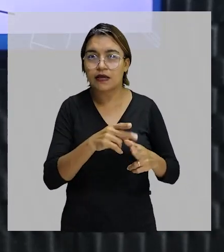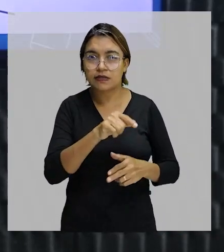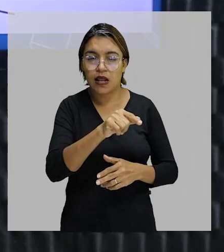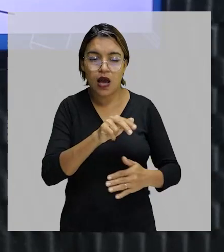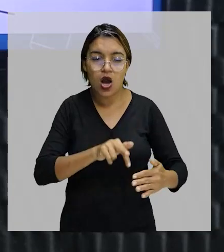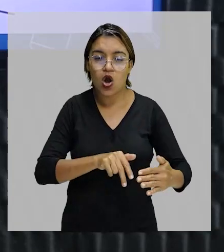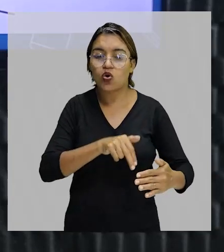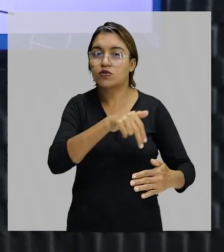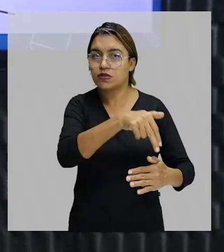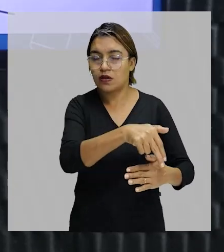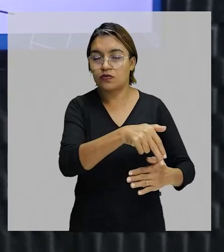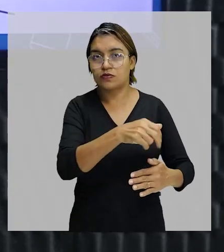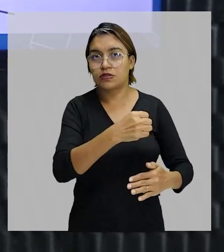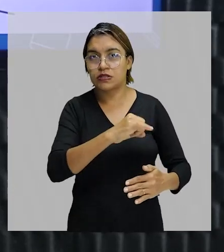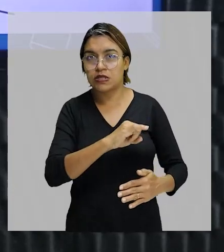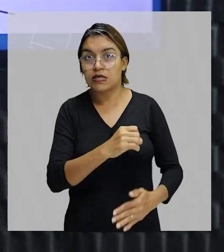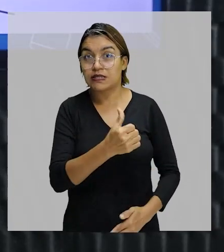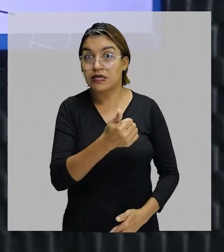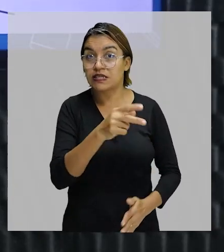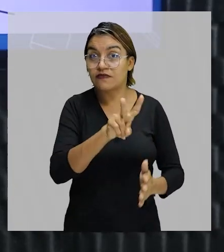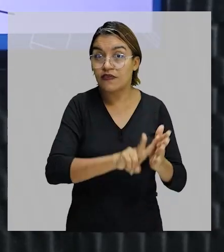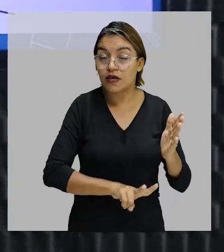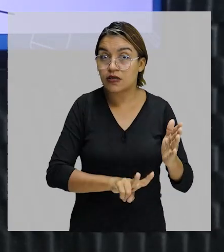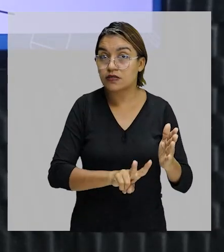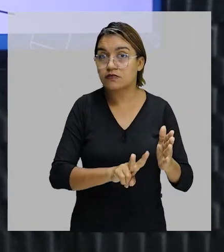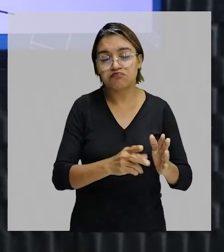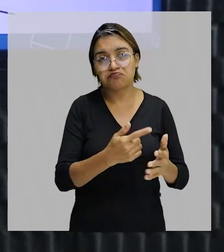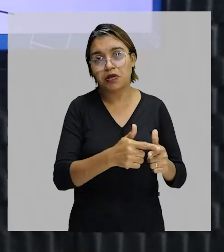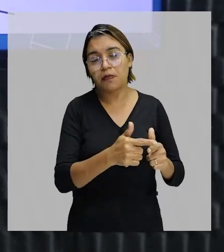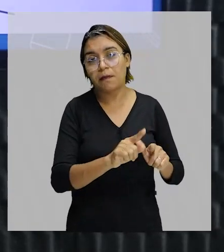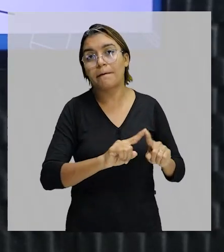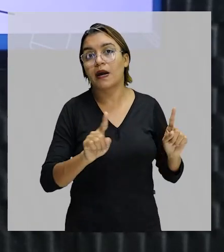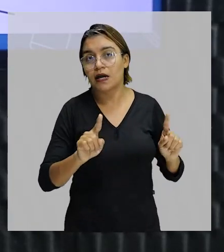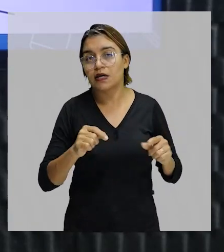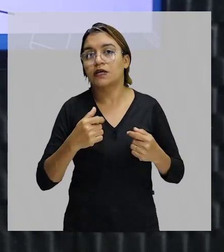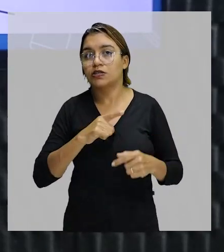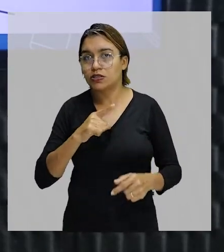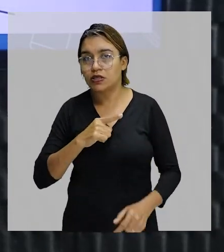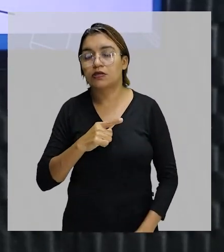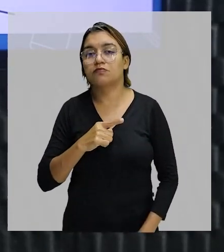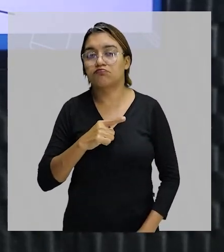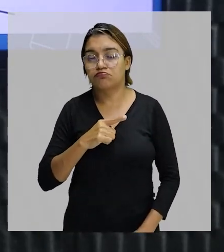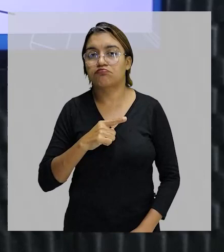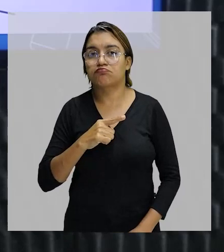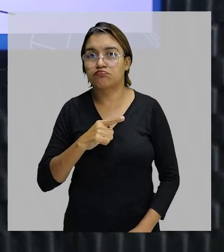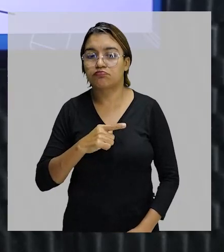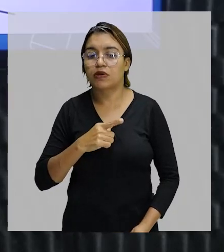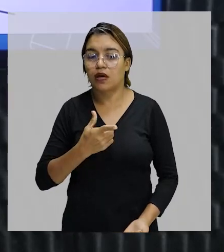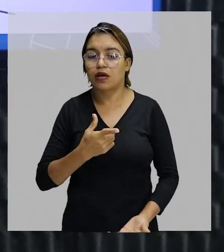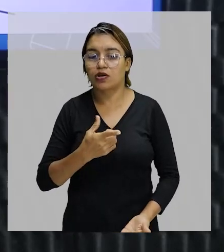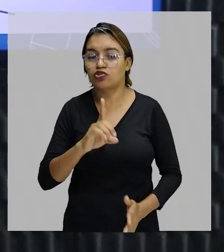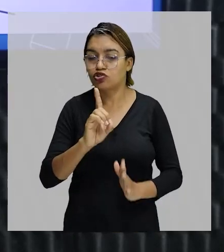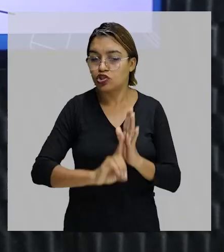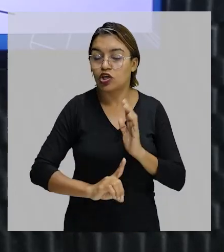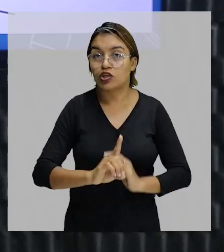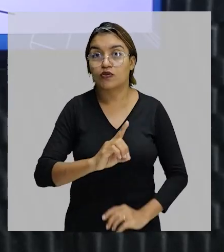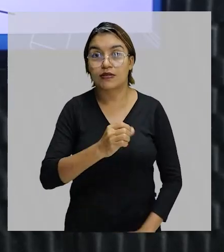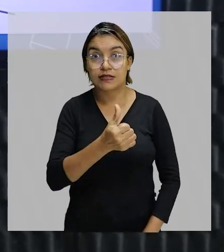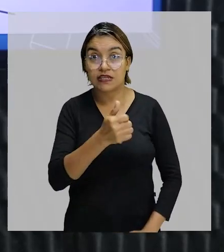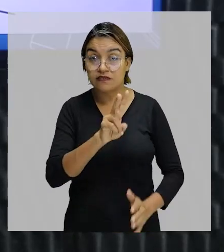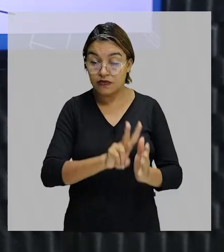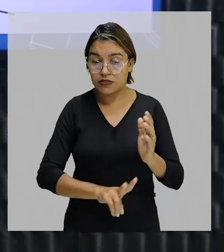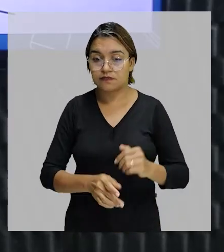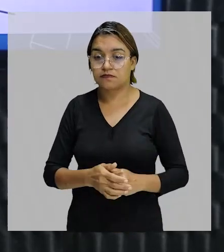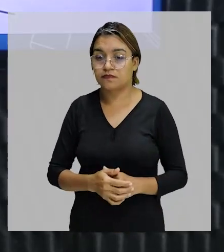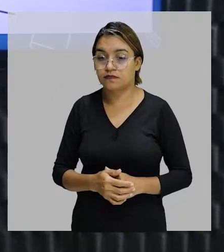O atleta, se ele não quiser realizar os 6 arremessos, não tem problema, mas ele tem direito a 6 arremessos. A área de salto aqui, ó, ele não